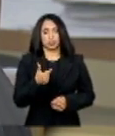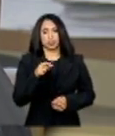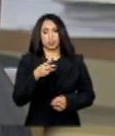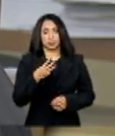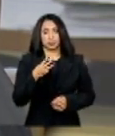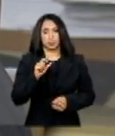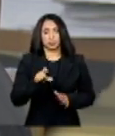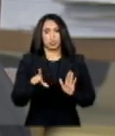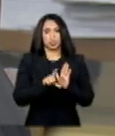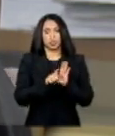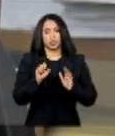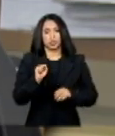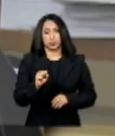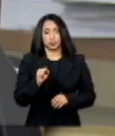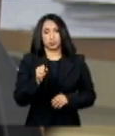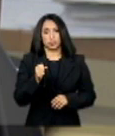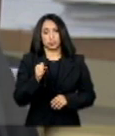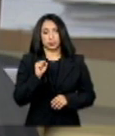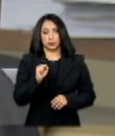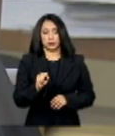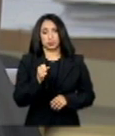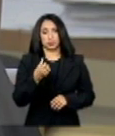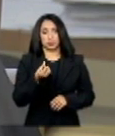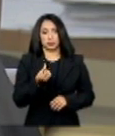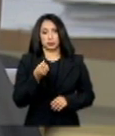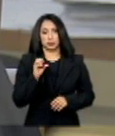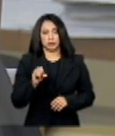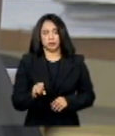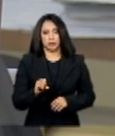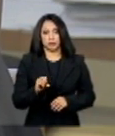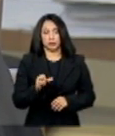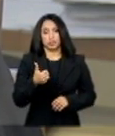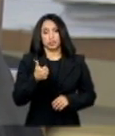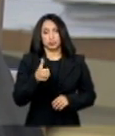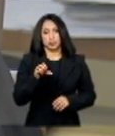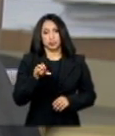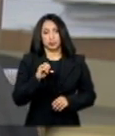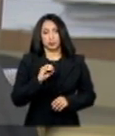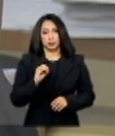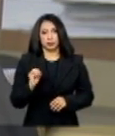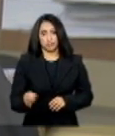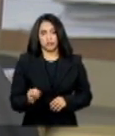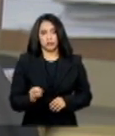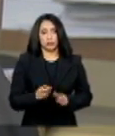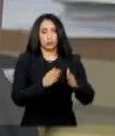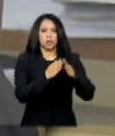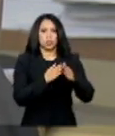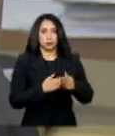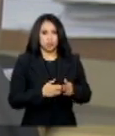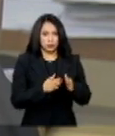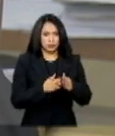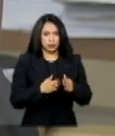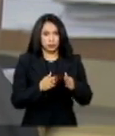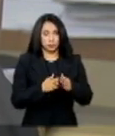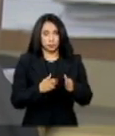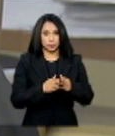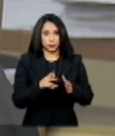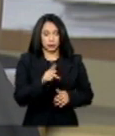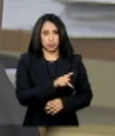8.069 90 em relação preliminar de impossibilidade jurídica do pedido suscitada da presidência da